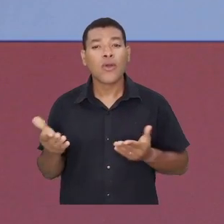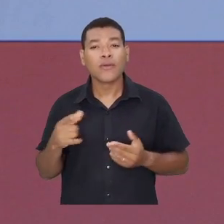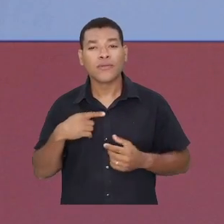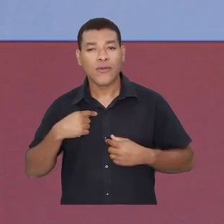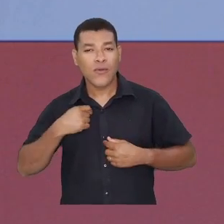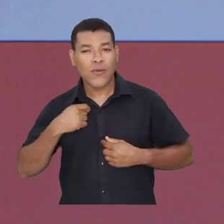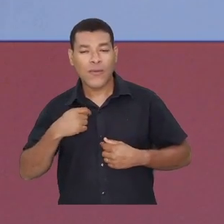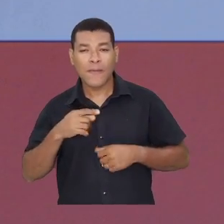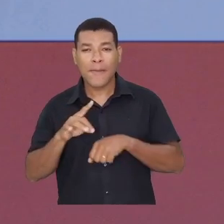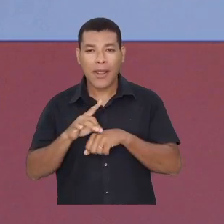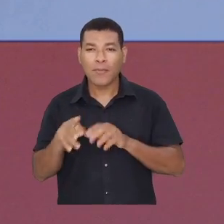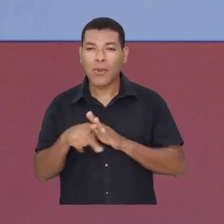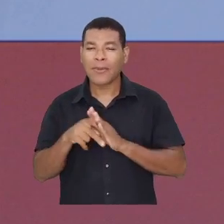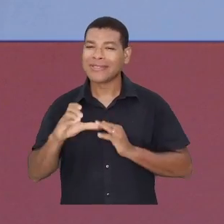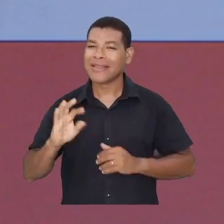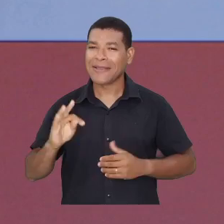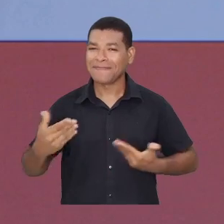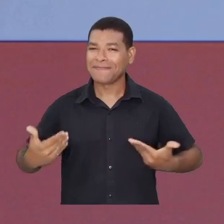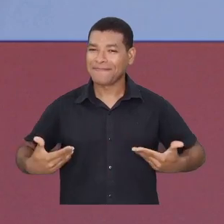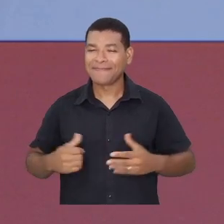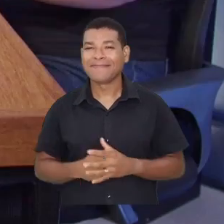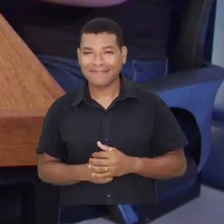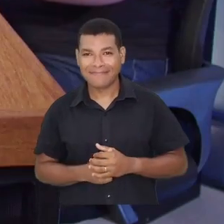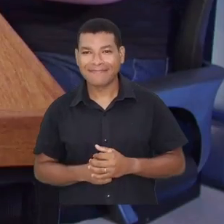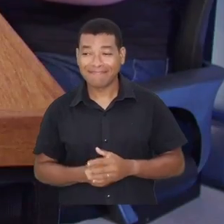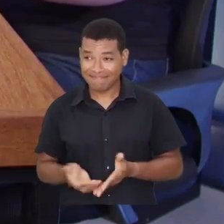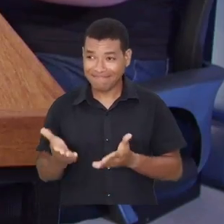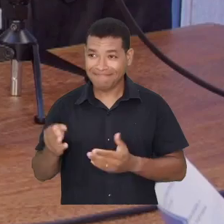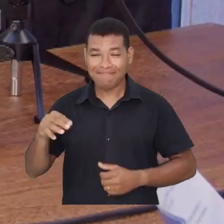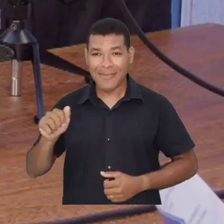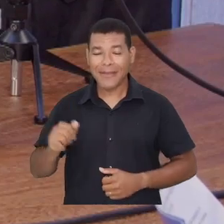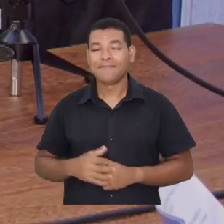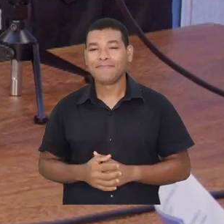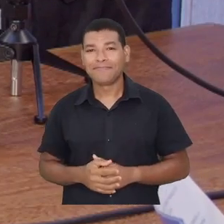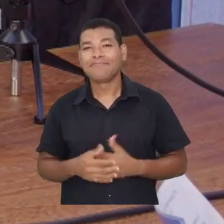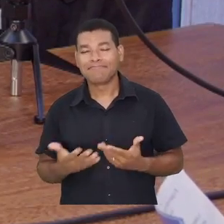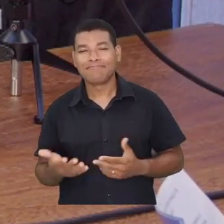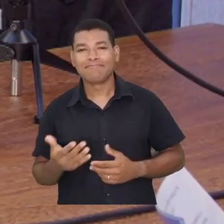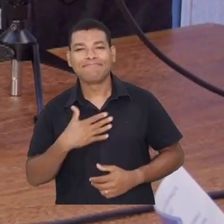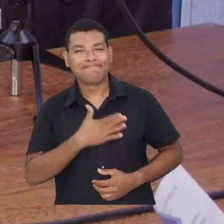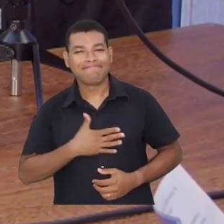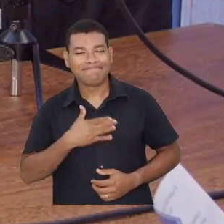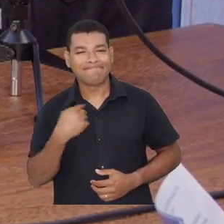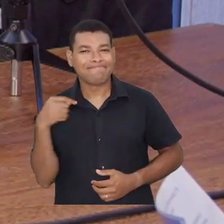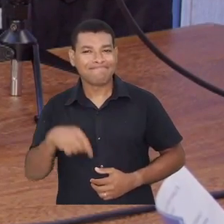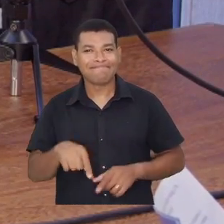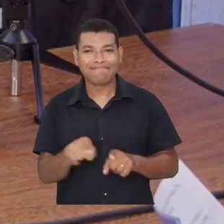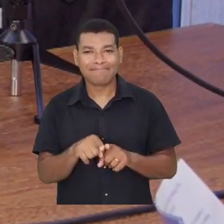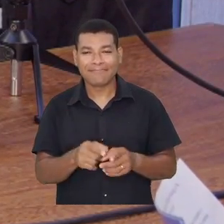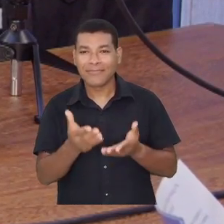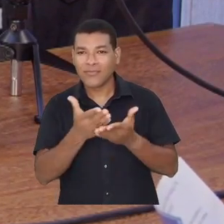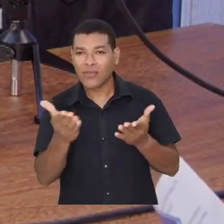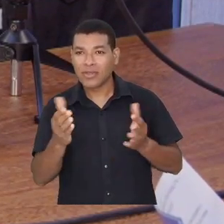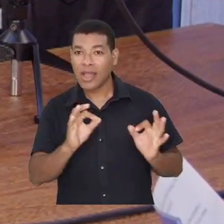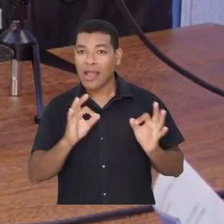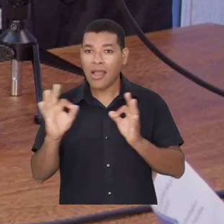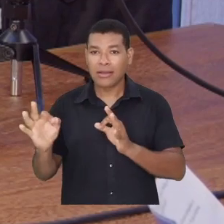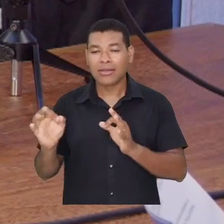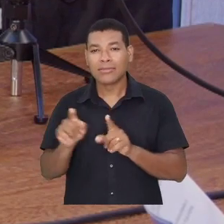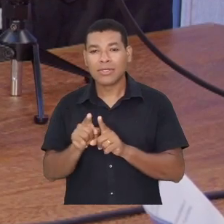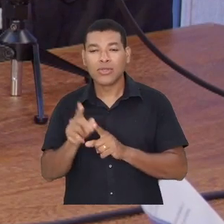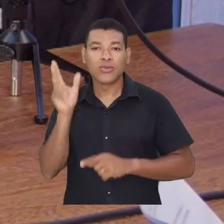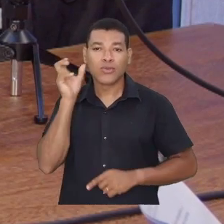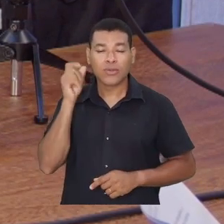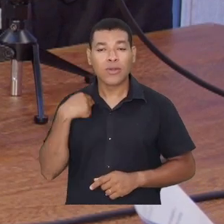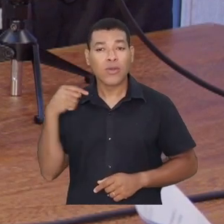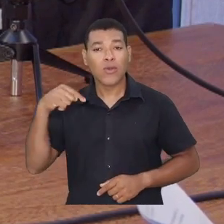camiseta preta da Companhia de Talentos. Vamos lá, Mar. Vamos, pessoal. Muito prazer estar aqui para vocês que estão nos acompanhando. Eu sou a